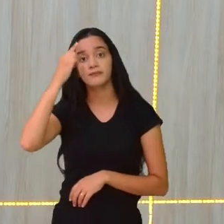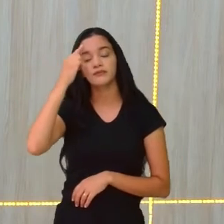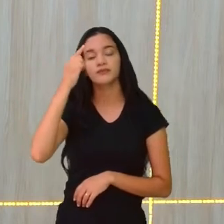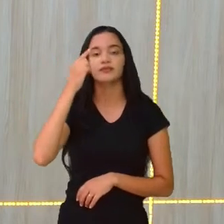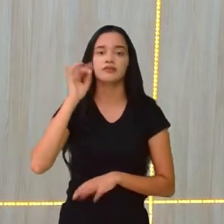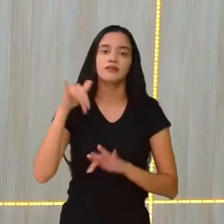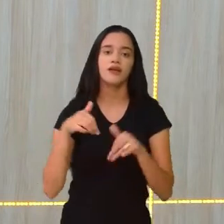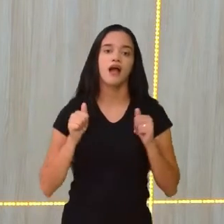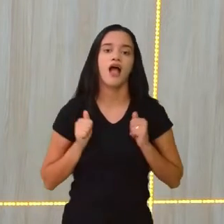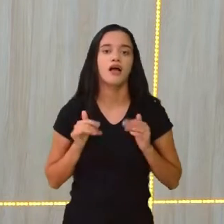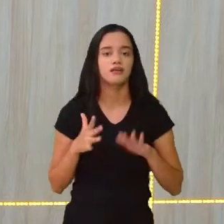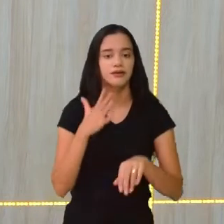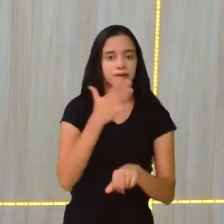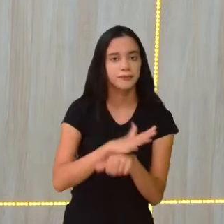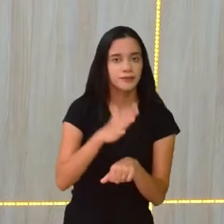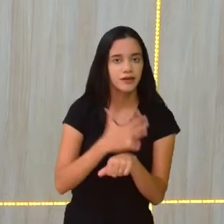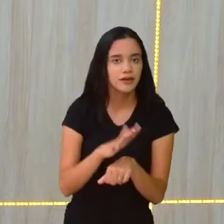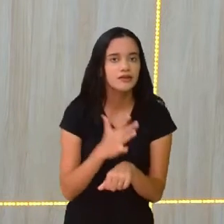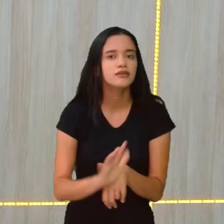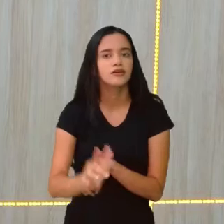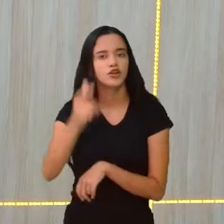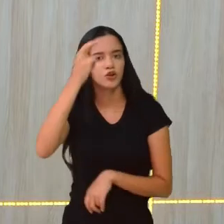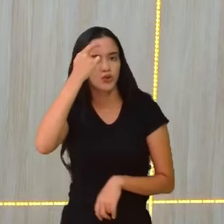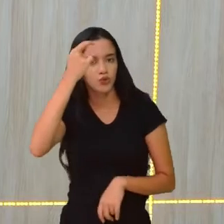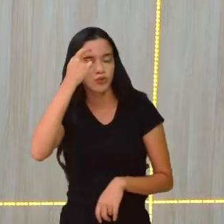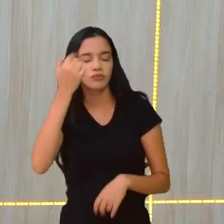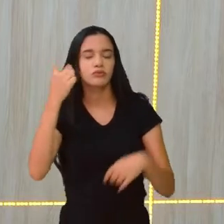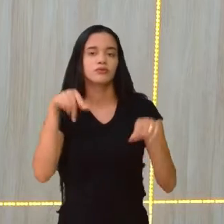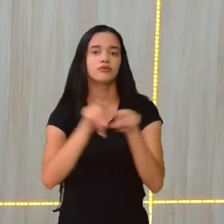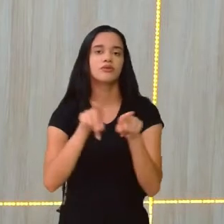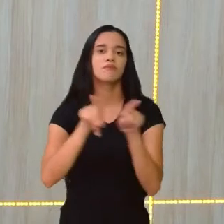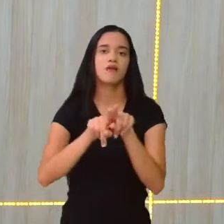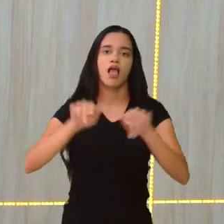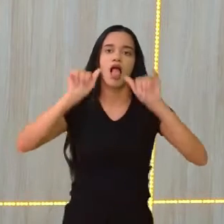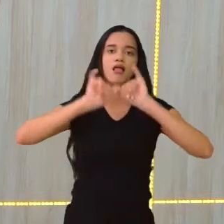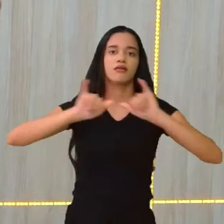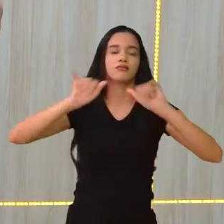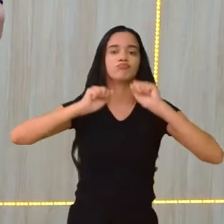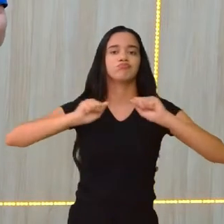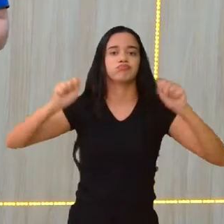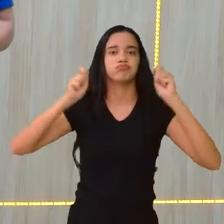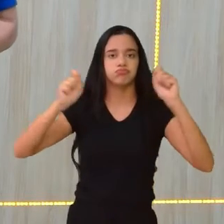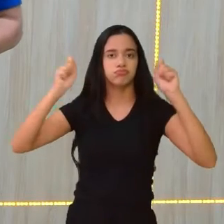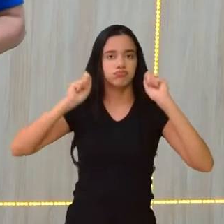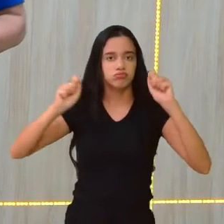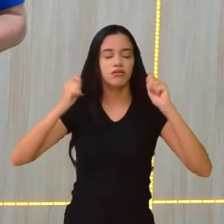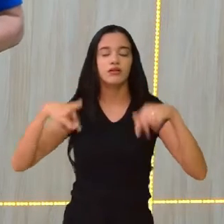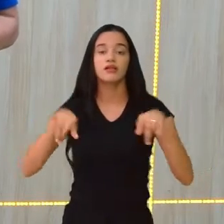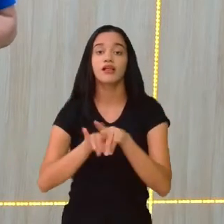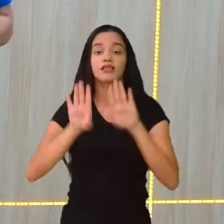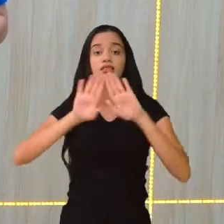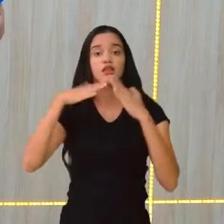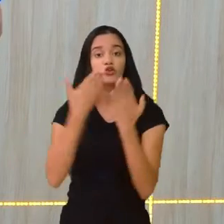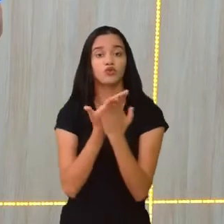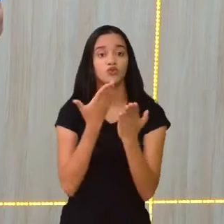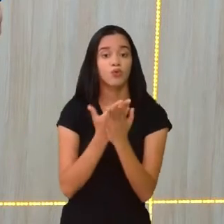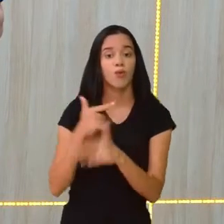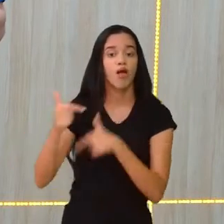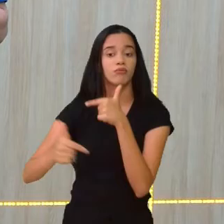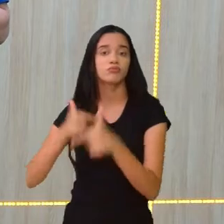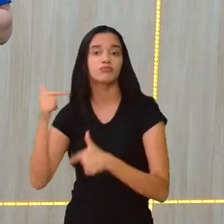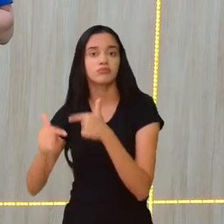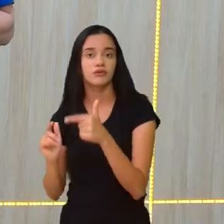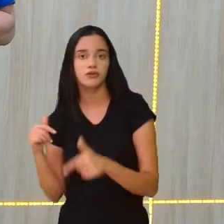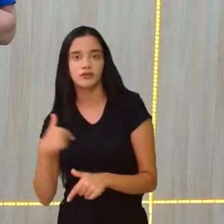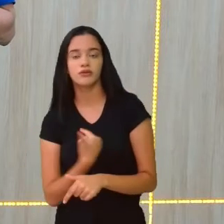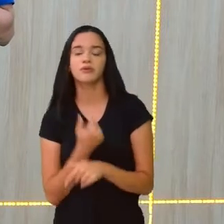colocar suas ações em prática através da conscientização, de campanhas, nas escolas, nos ambientes de trabalho, então